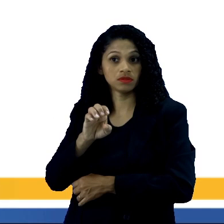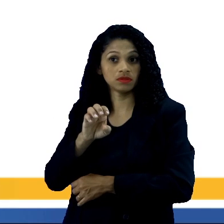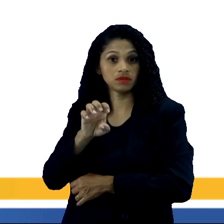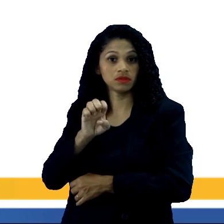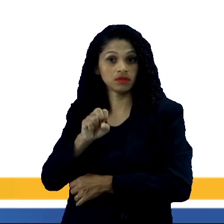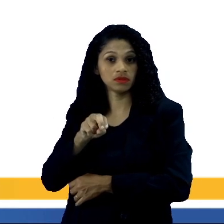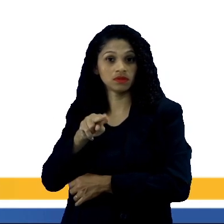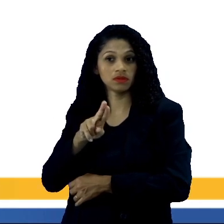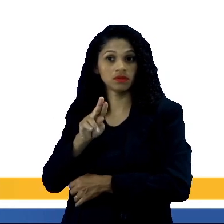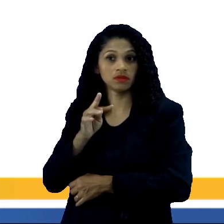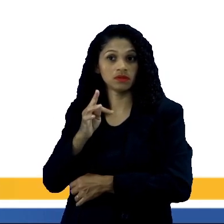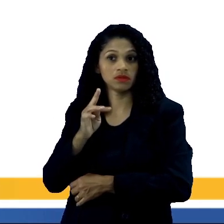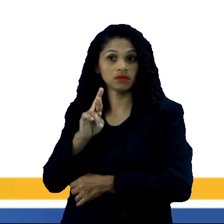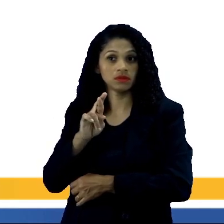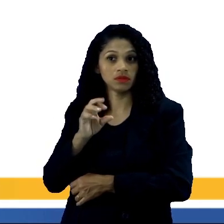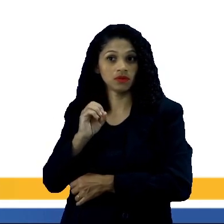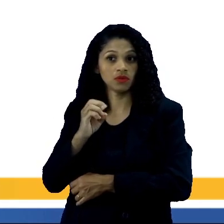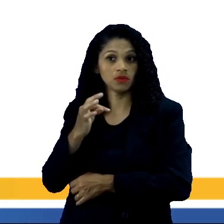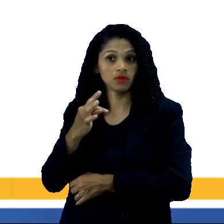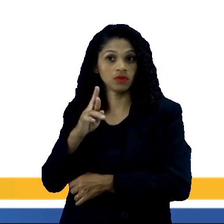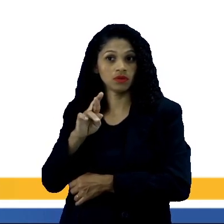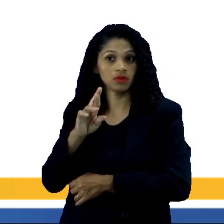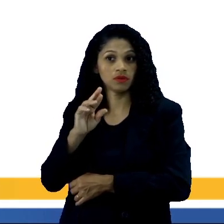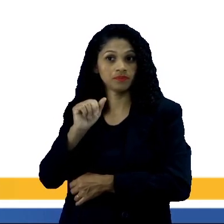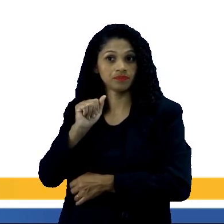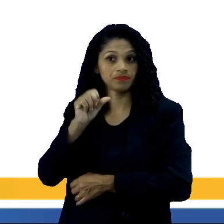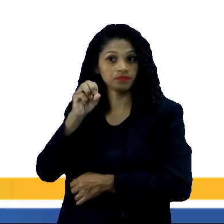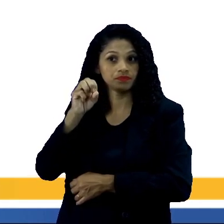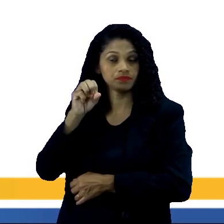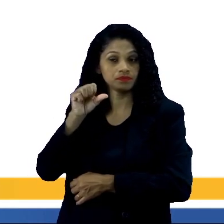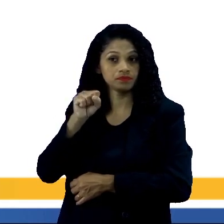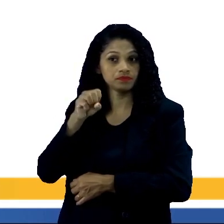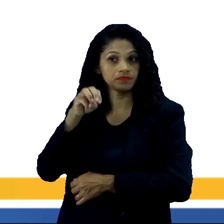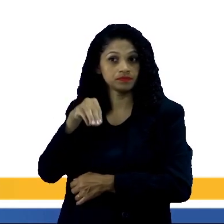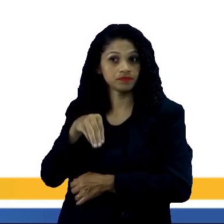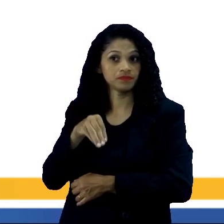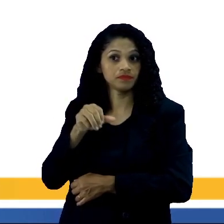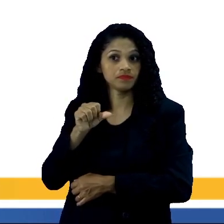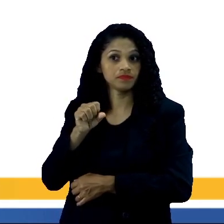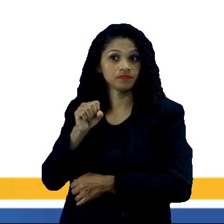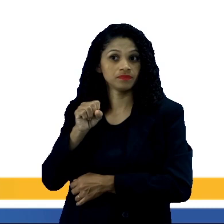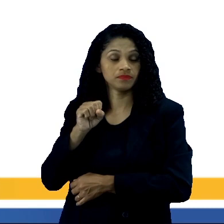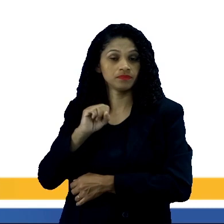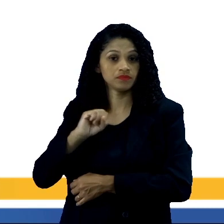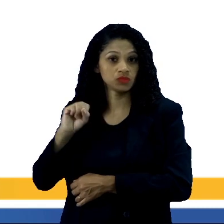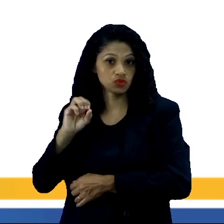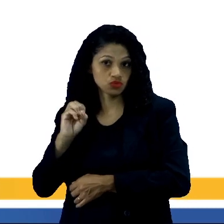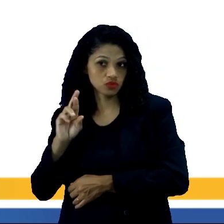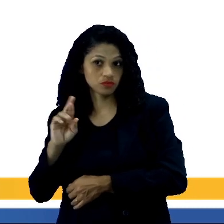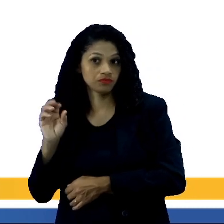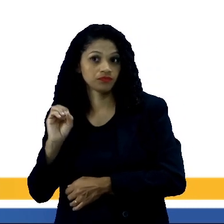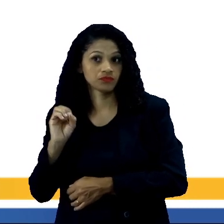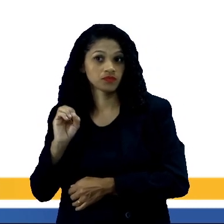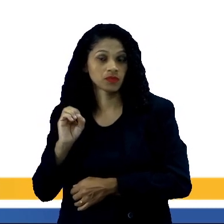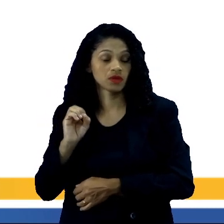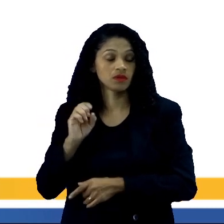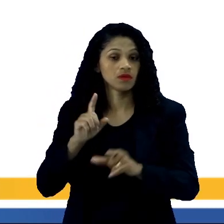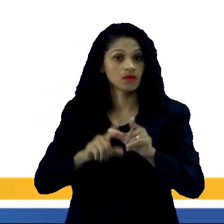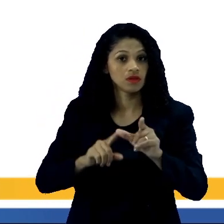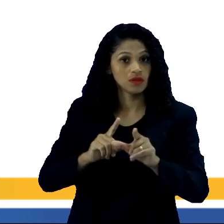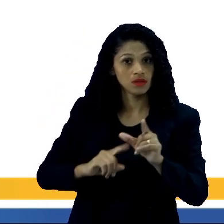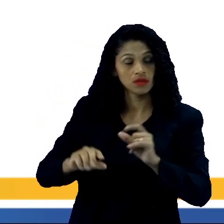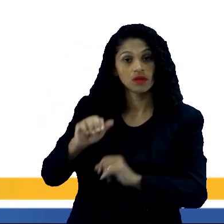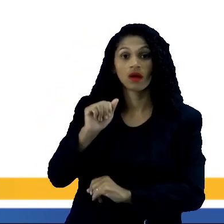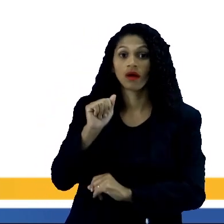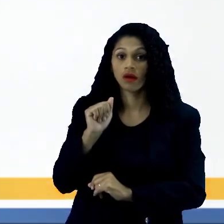a única alternativa cabível aí vai ser a letra A. São substâncias essenciais, substâncias químicas, que vão auxiliar